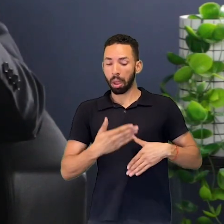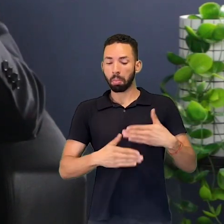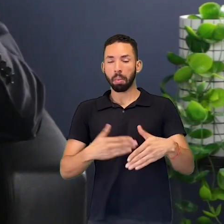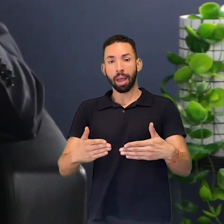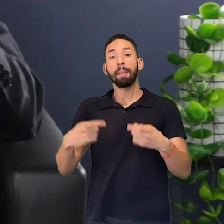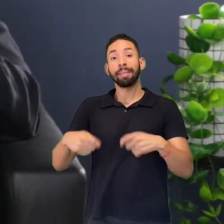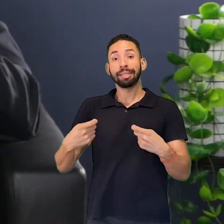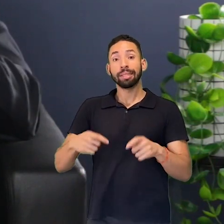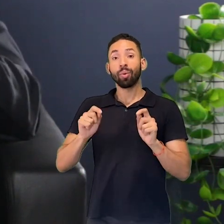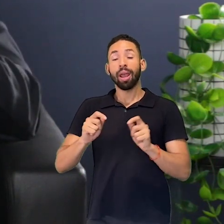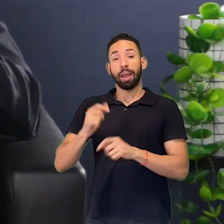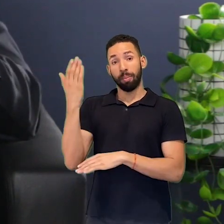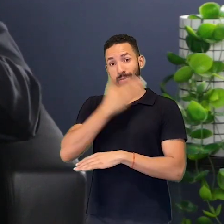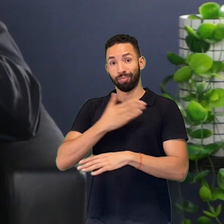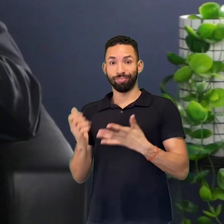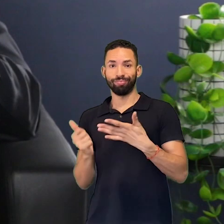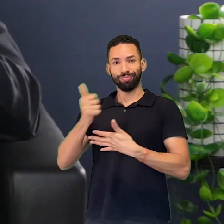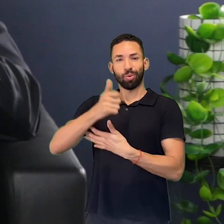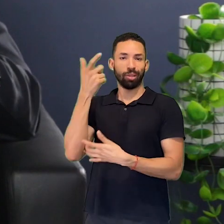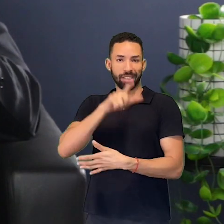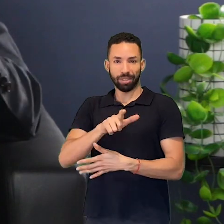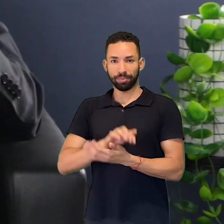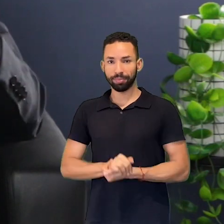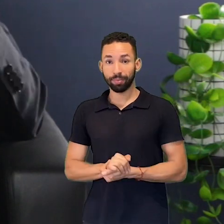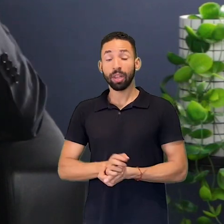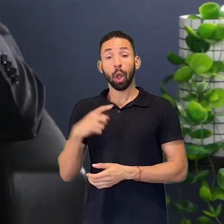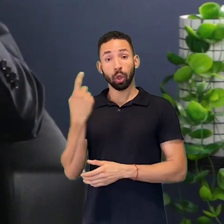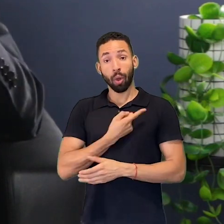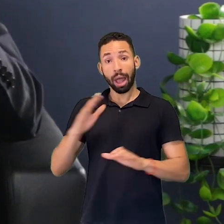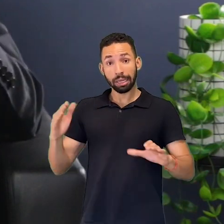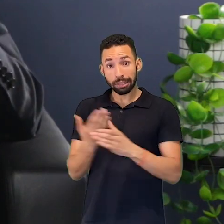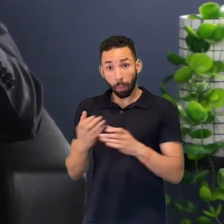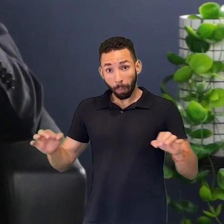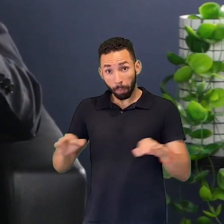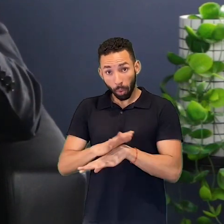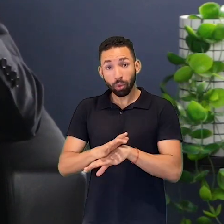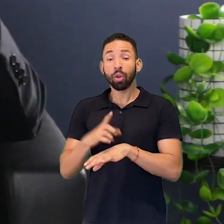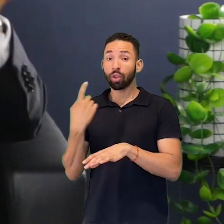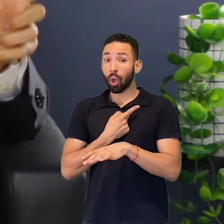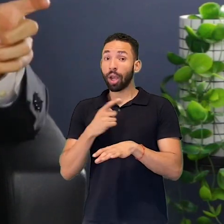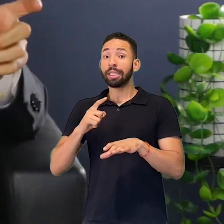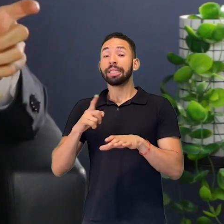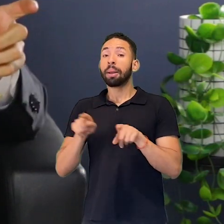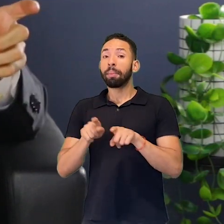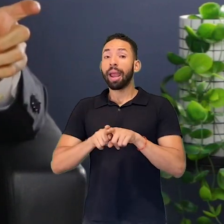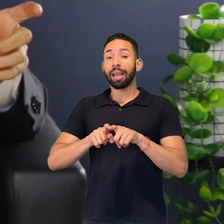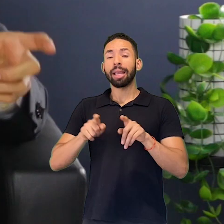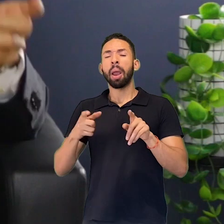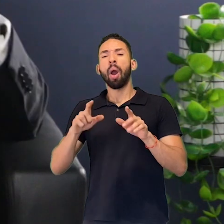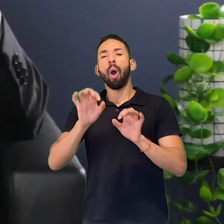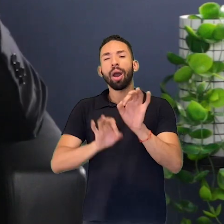procedimento dela lá deve ter tramitação prioritária. E depois que nós ingressamos com a ação, nós também colocamos na